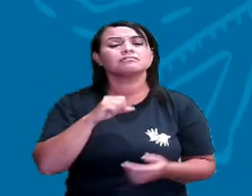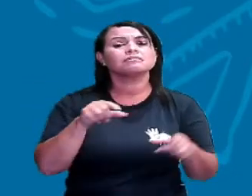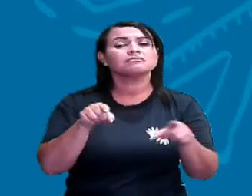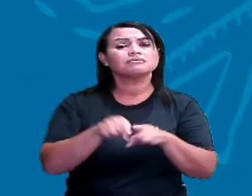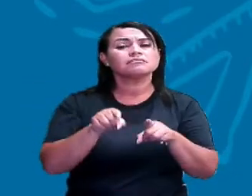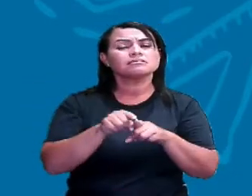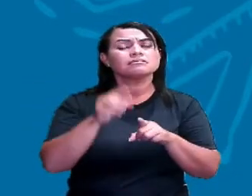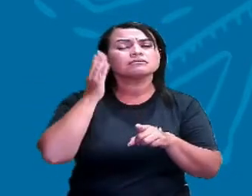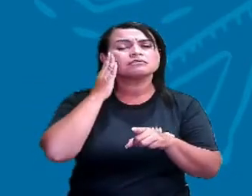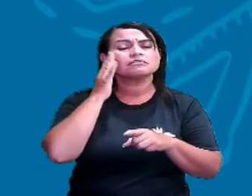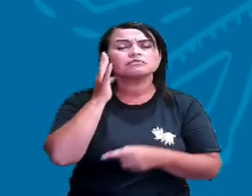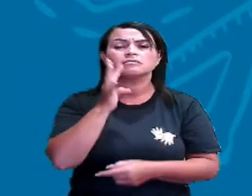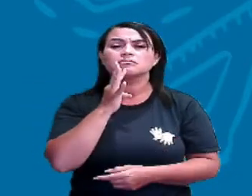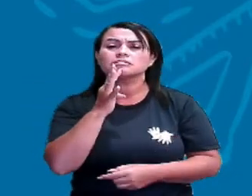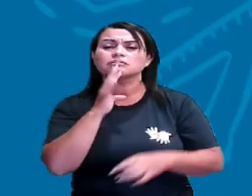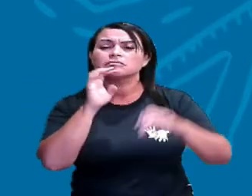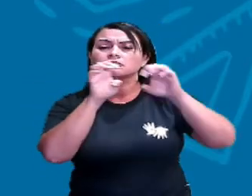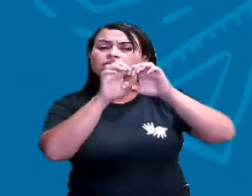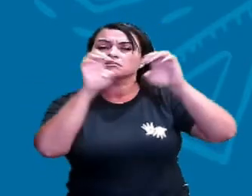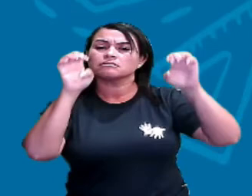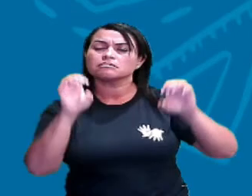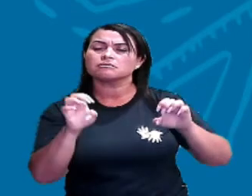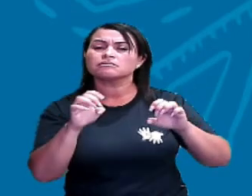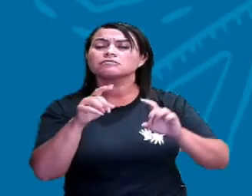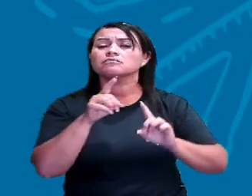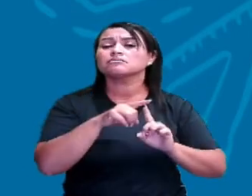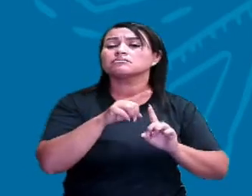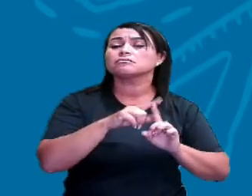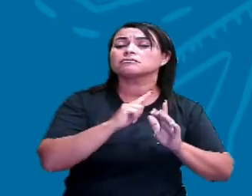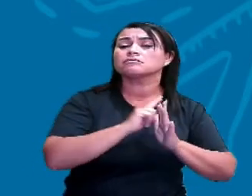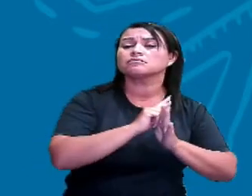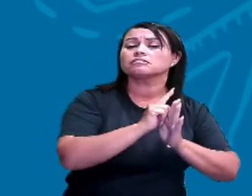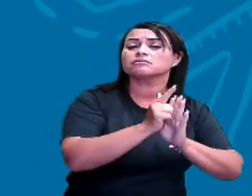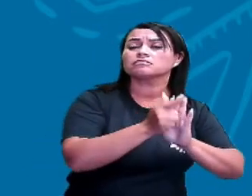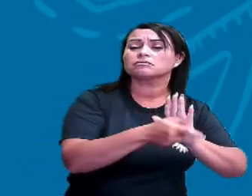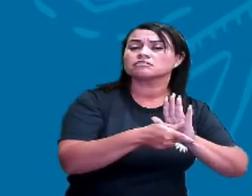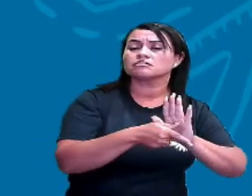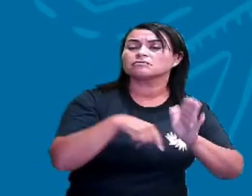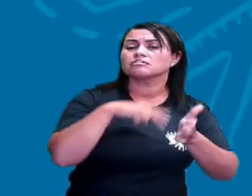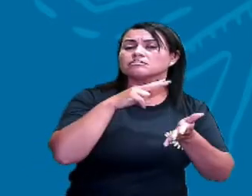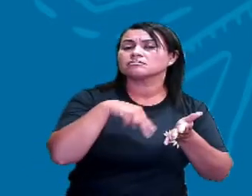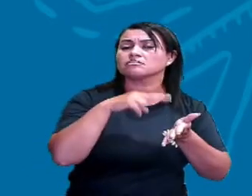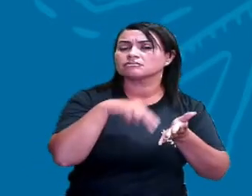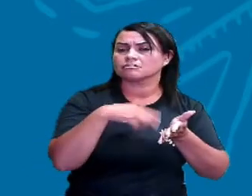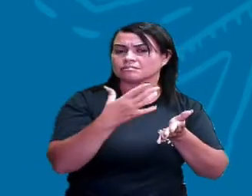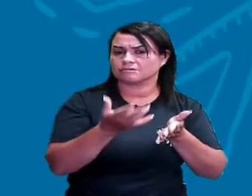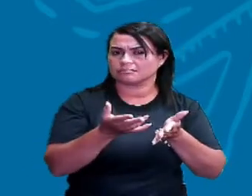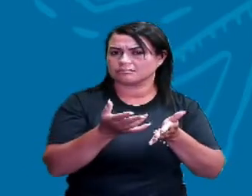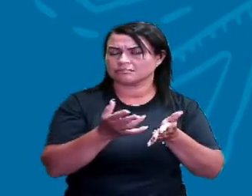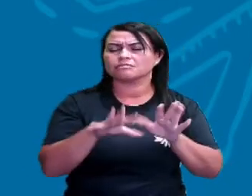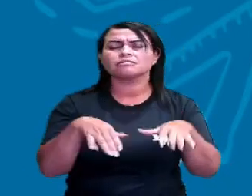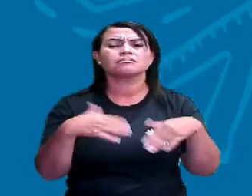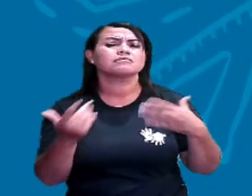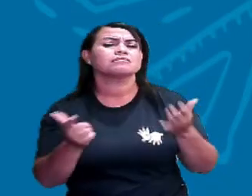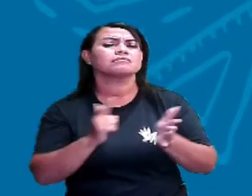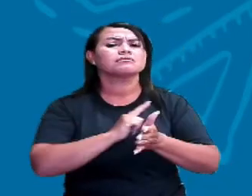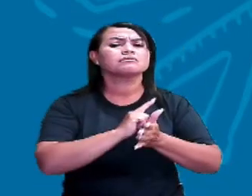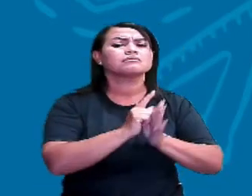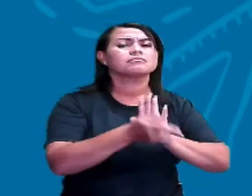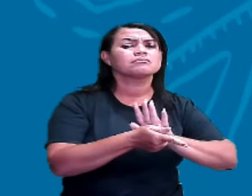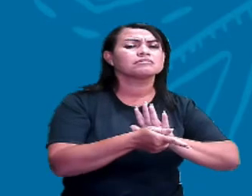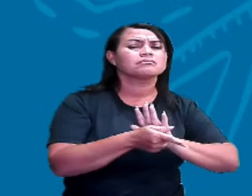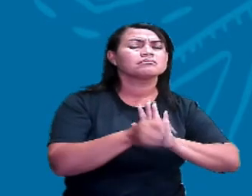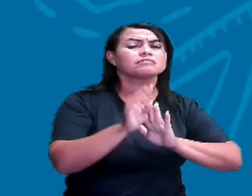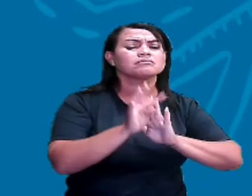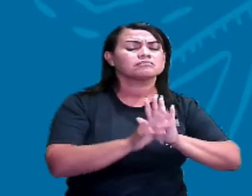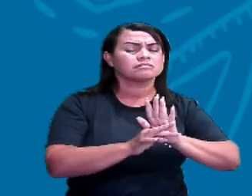a estrutura do texto, saber qual o tipo de gênero que você está lendo. Qual é o gênero que você está lendo? Né? Você